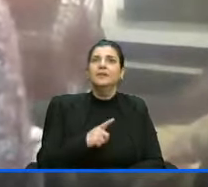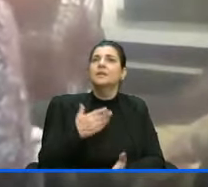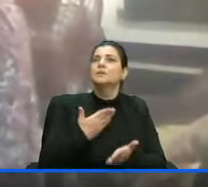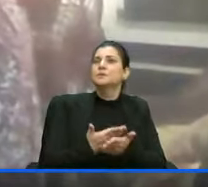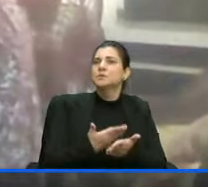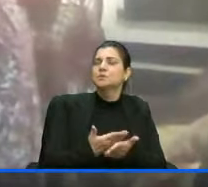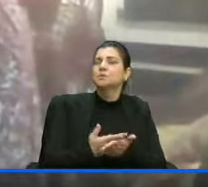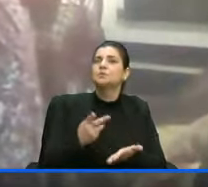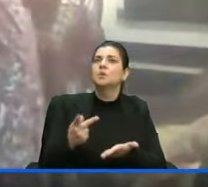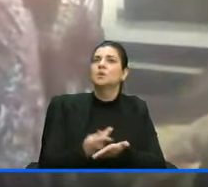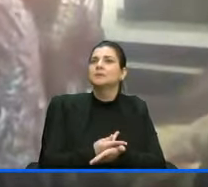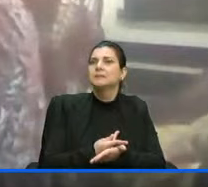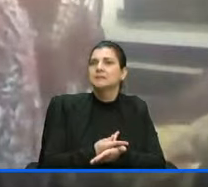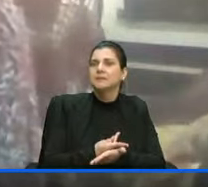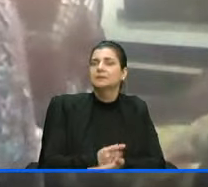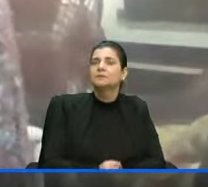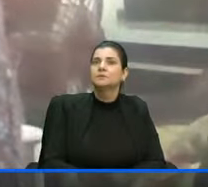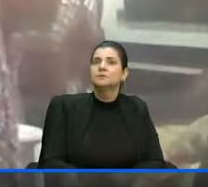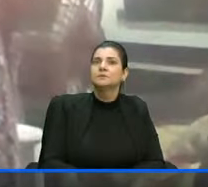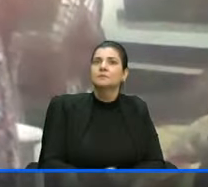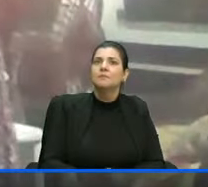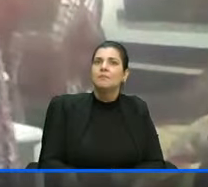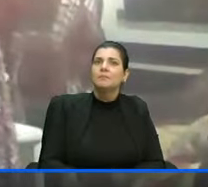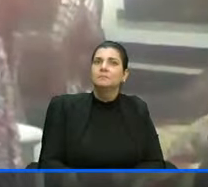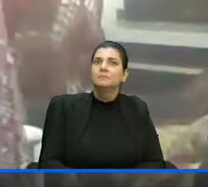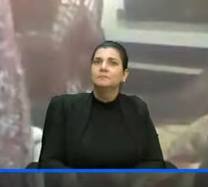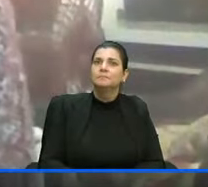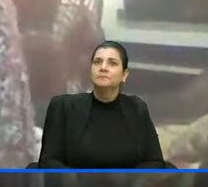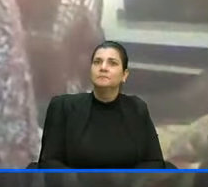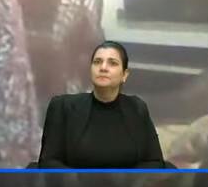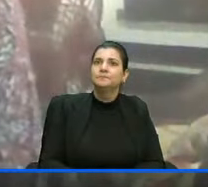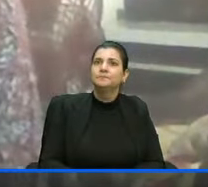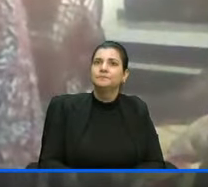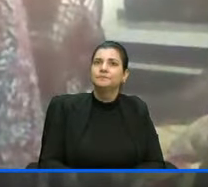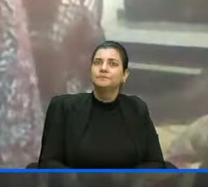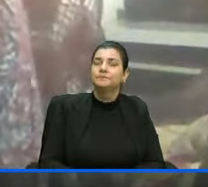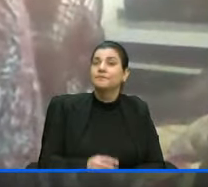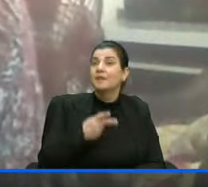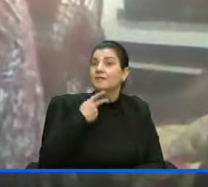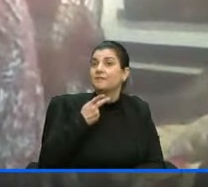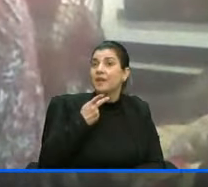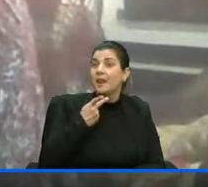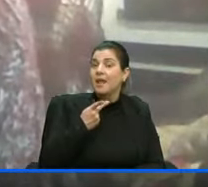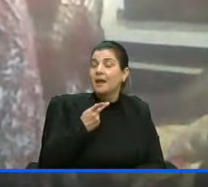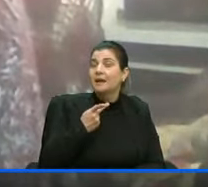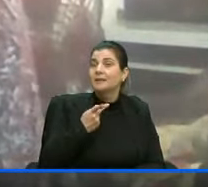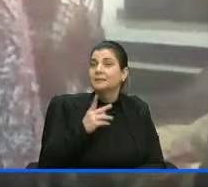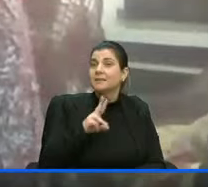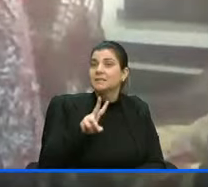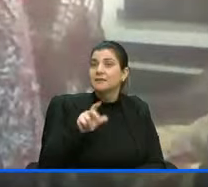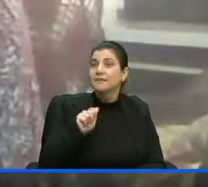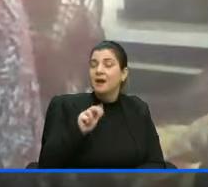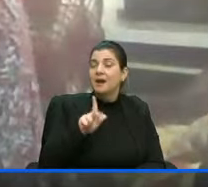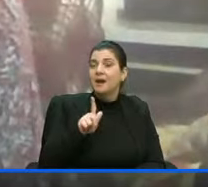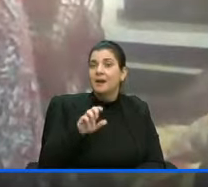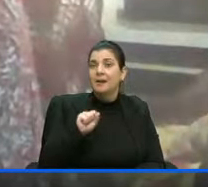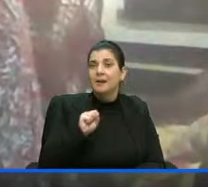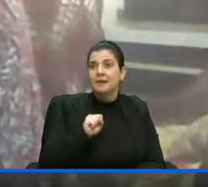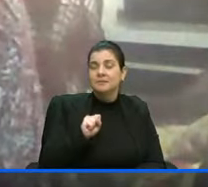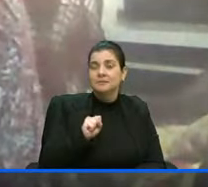sei se vai falar a Caroline ou a Rose, né? Nos falarem das vagas nas conveniadas, né? Eu não sei, Jaqueline, essas